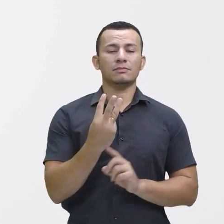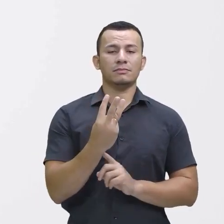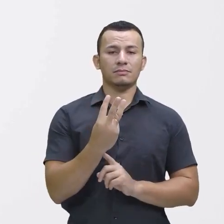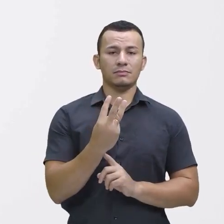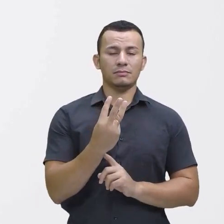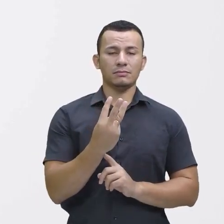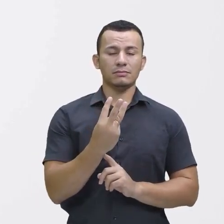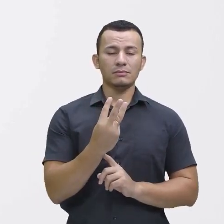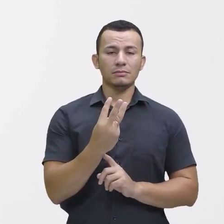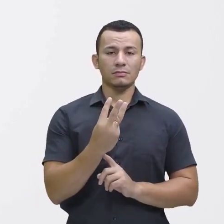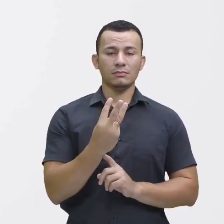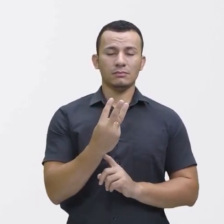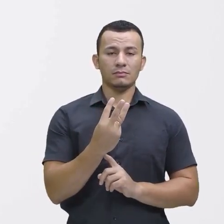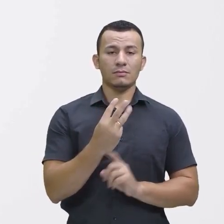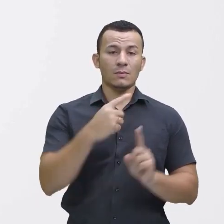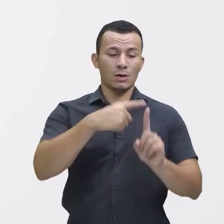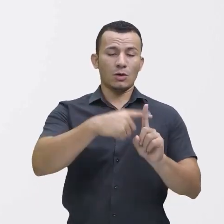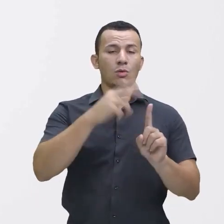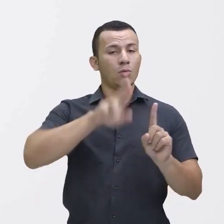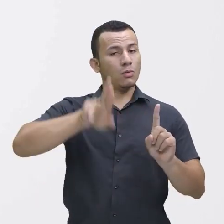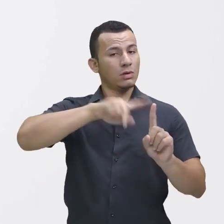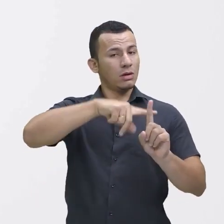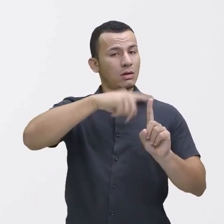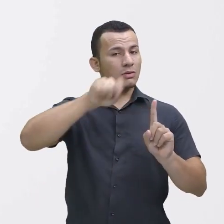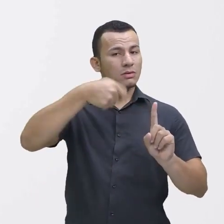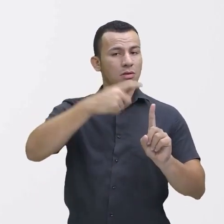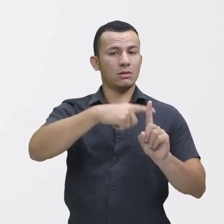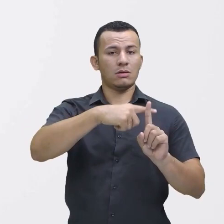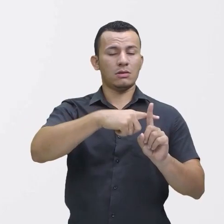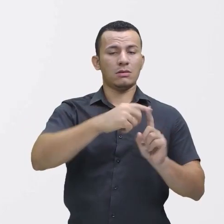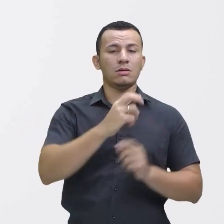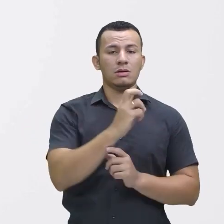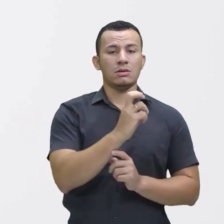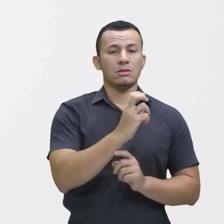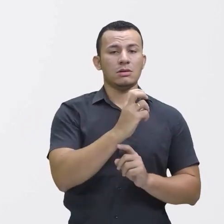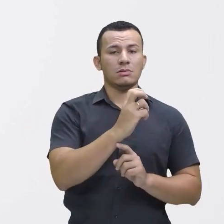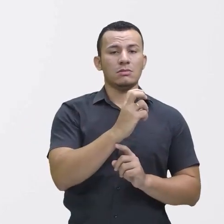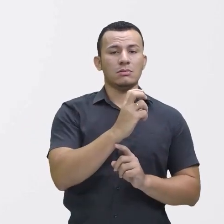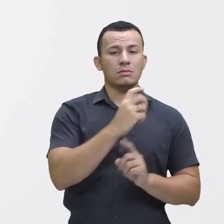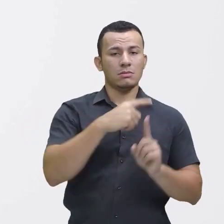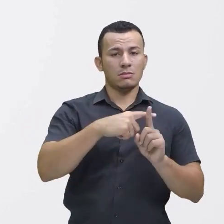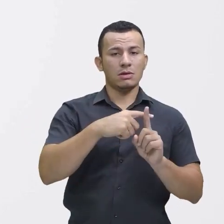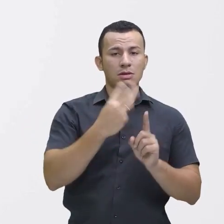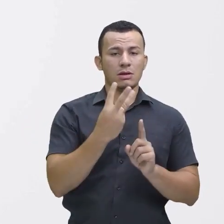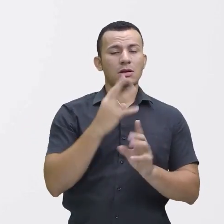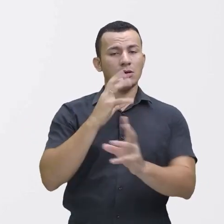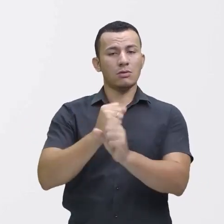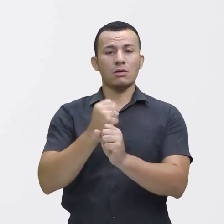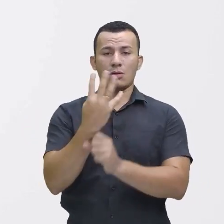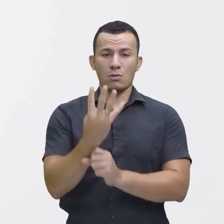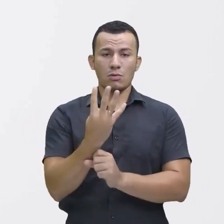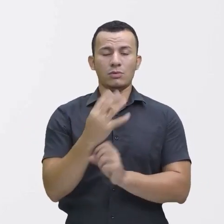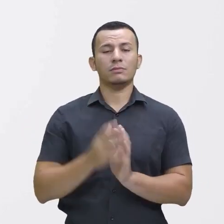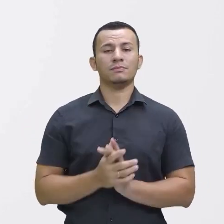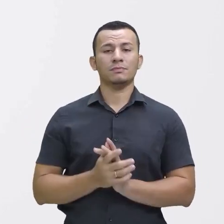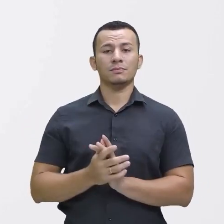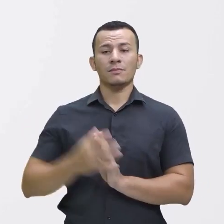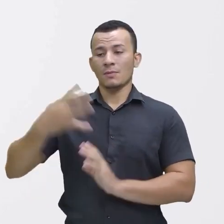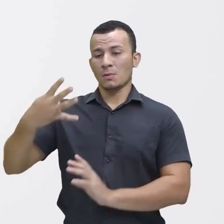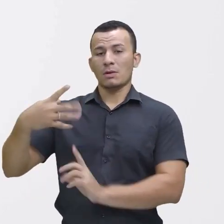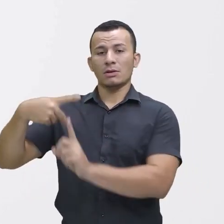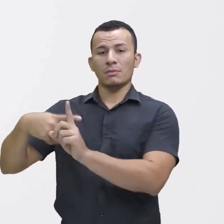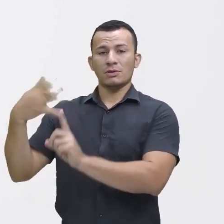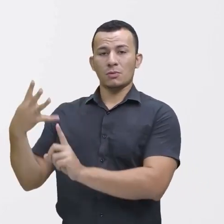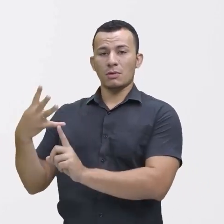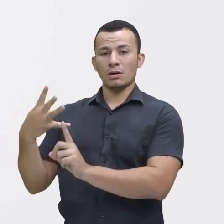estamos usando agora a adição. 5 mais 3 é igual a 8. E 4 mais 4 é igual a 8.